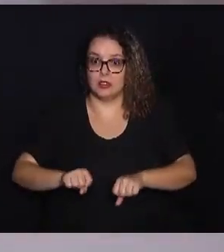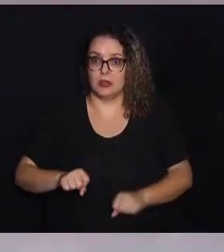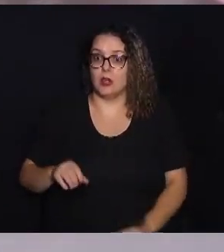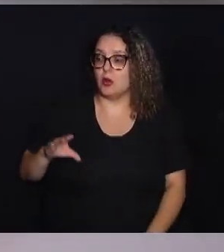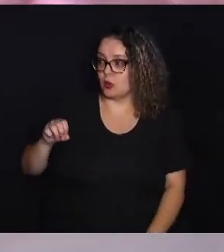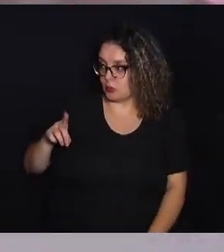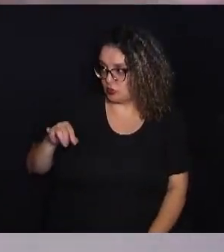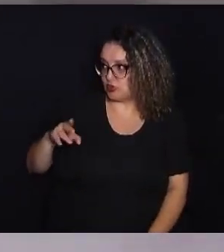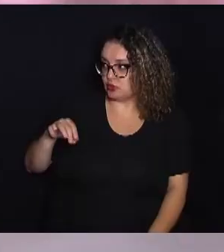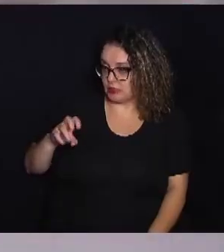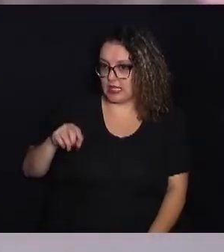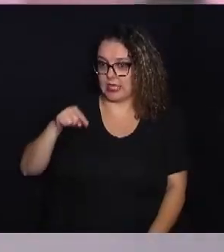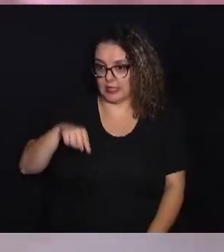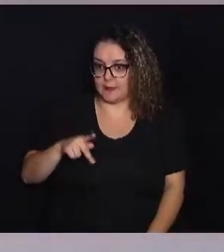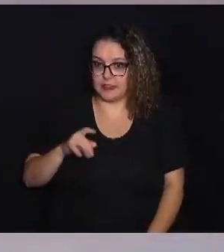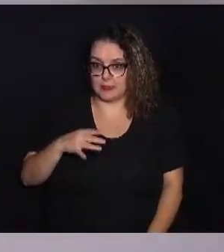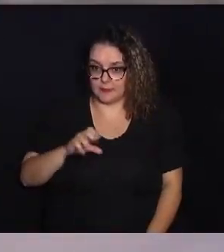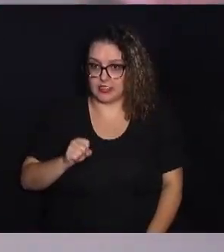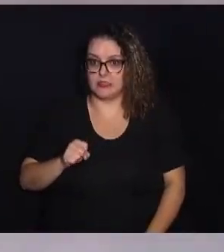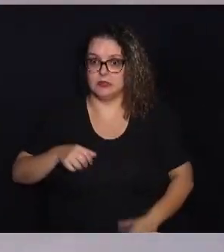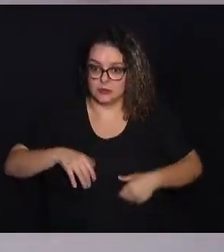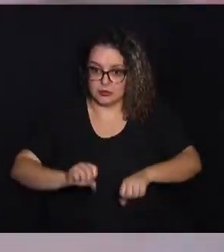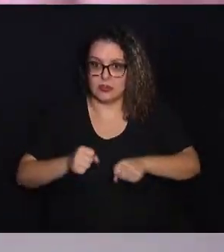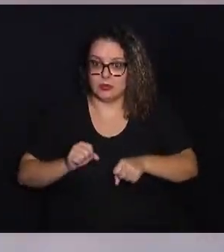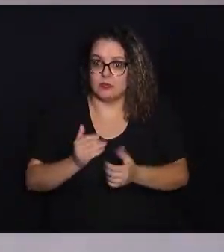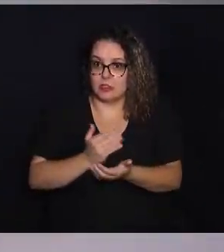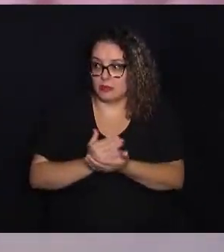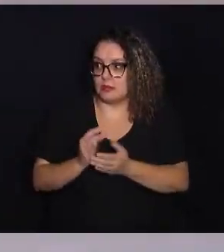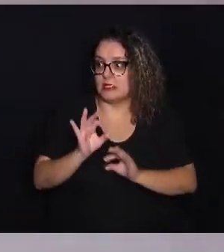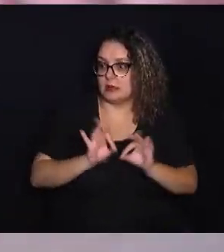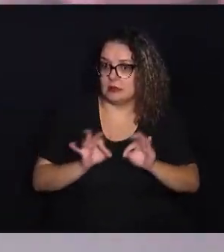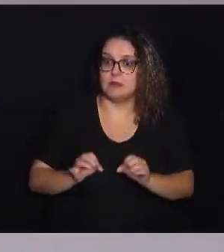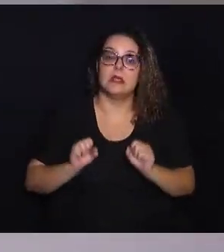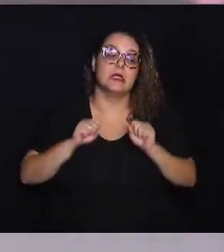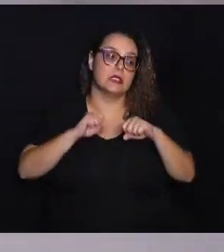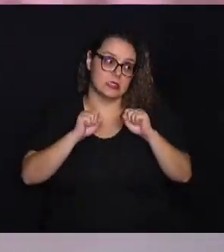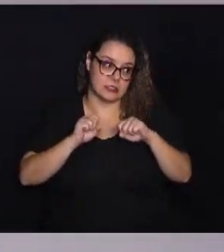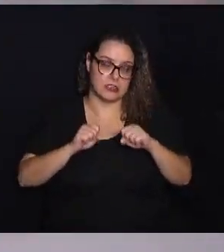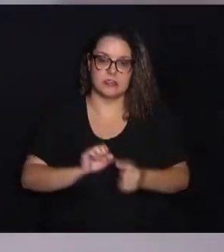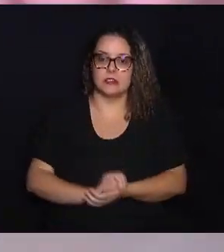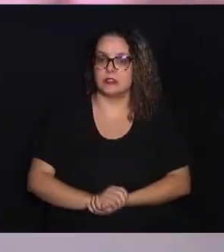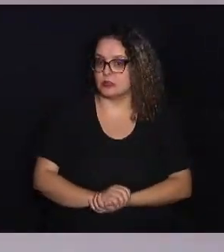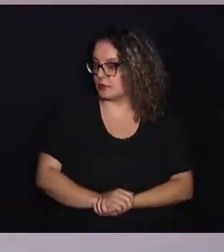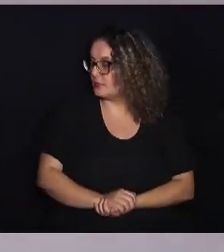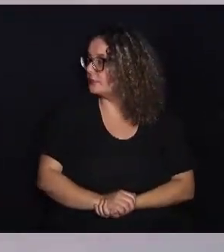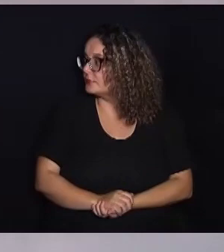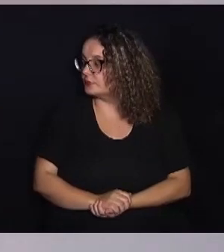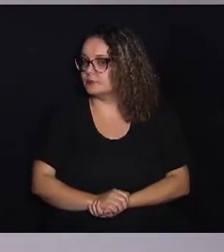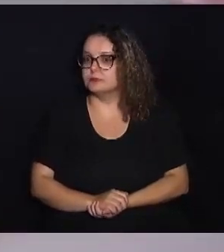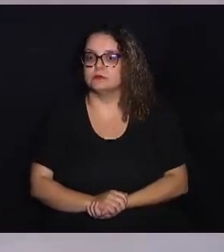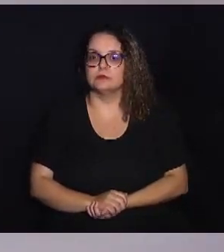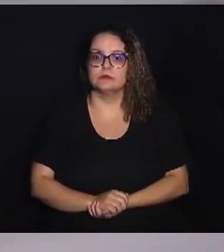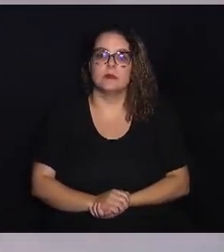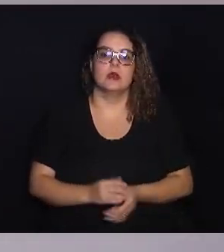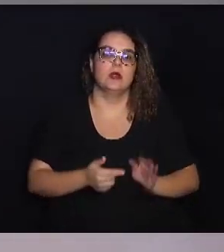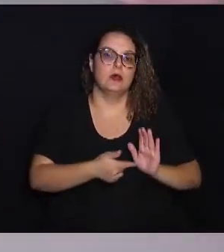pequeno da cerâmica, mas eu costumo condicionar, como eu acabo produzindo